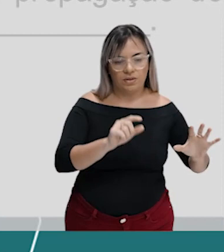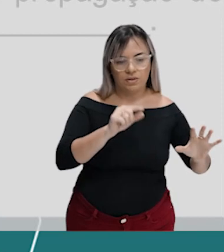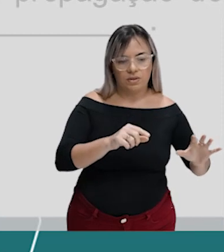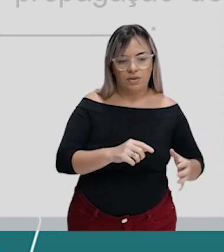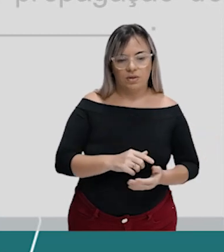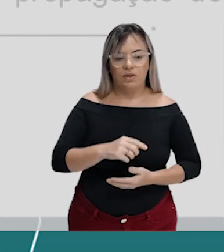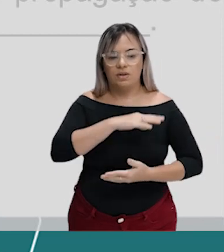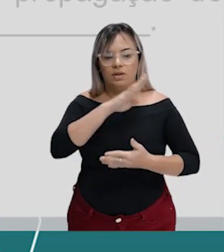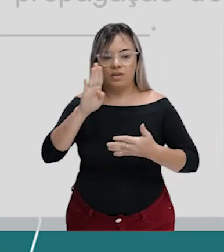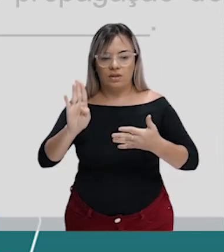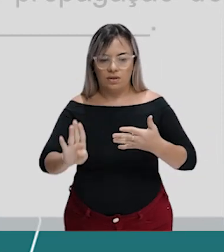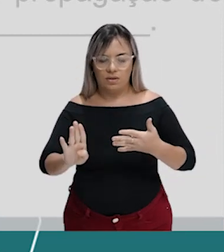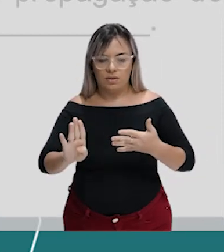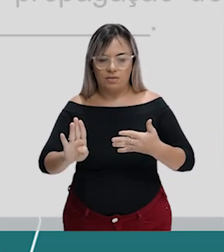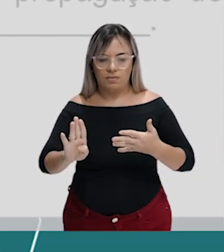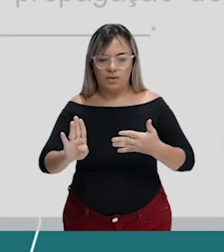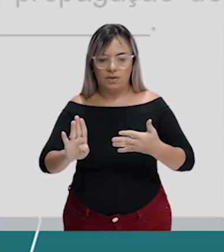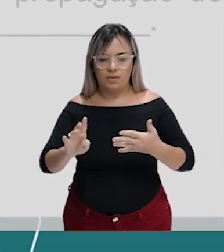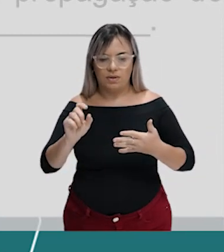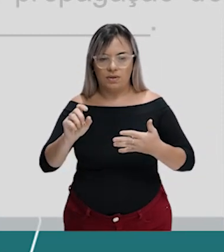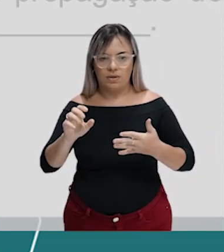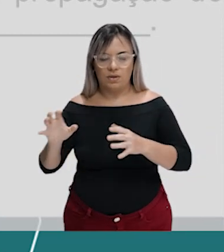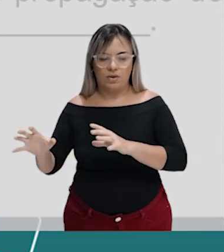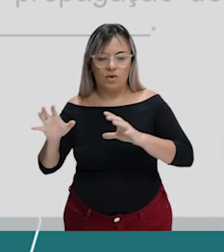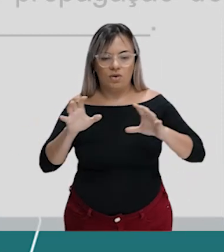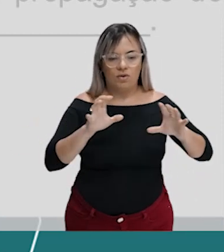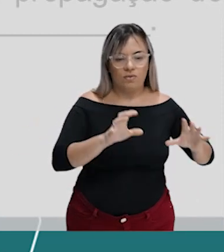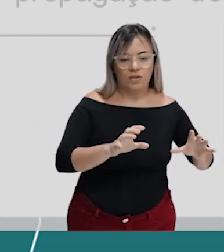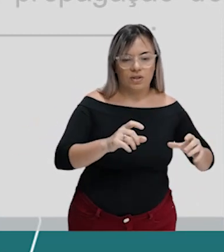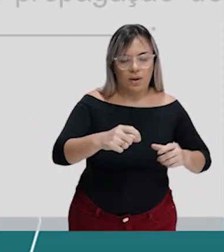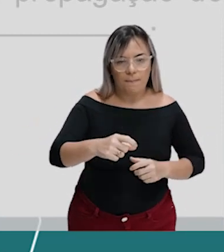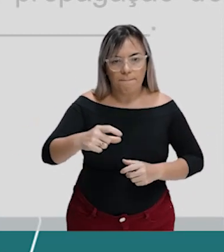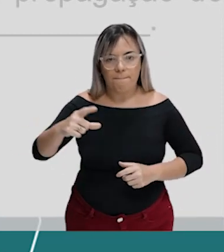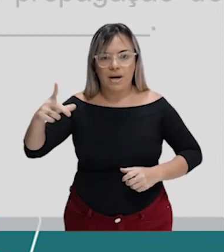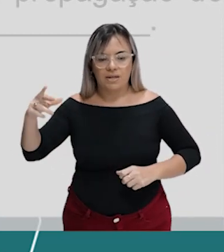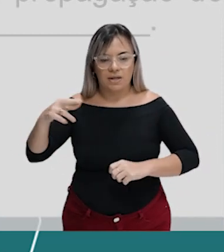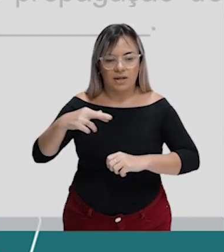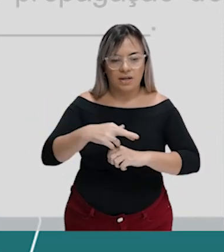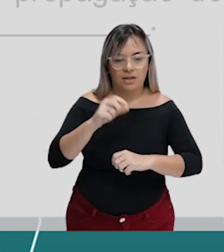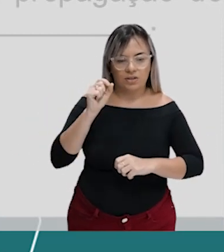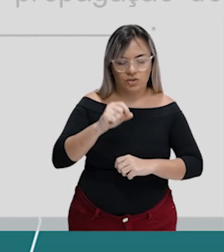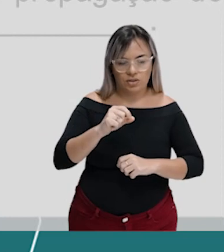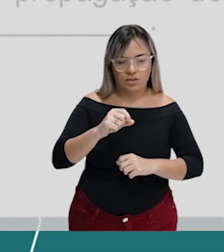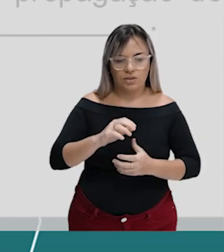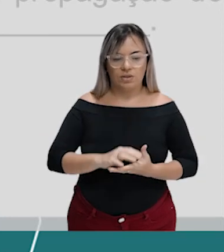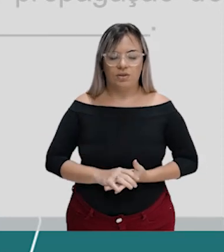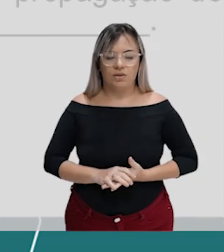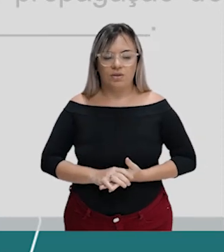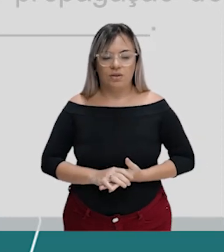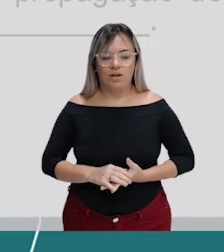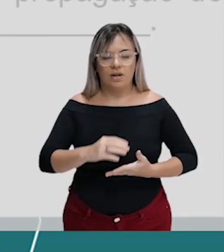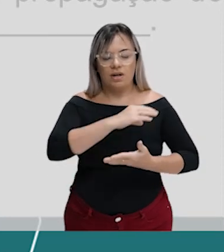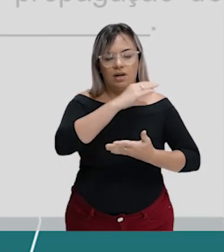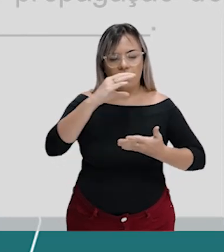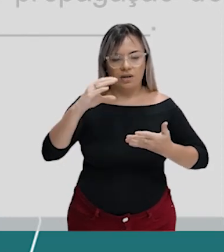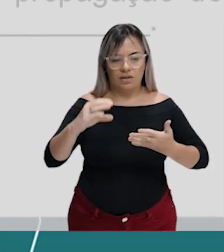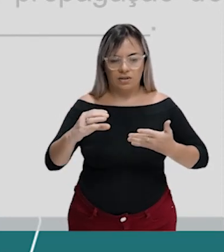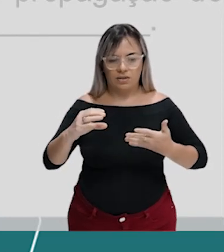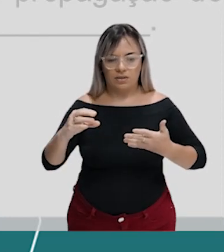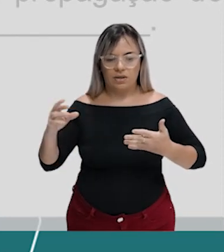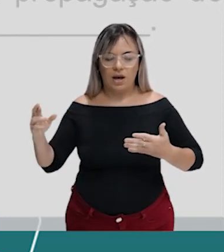radiação menos e condução. A D, convecção, já muda, Aí mais e